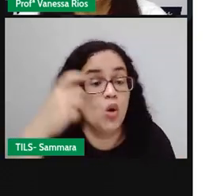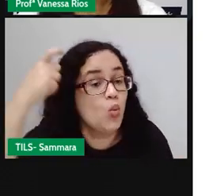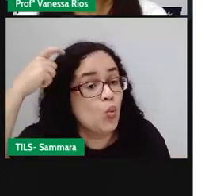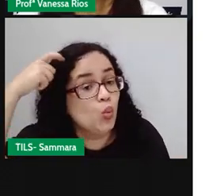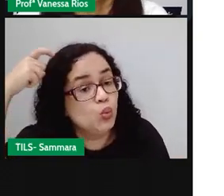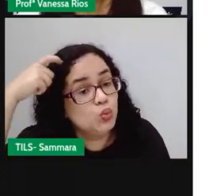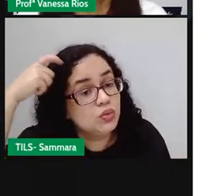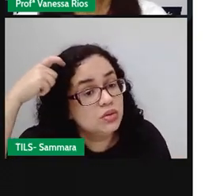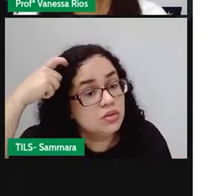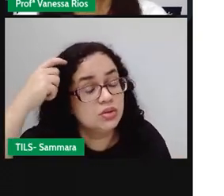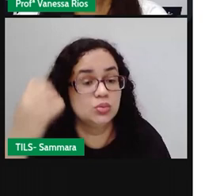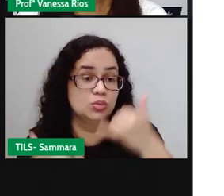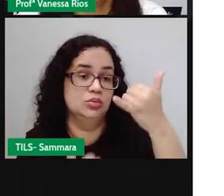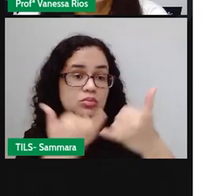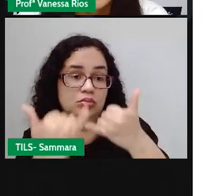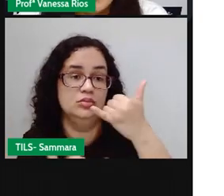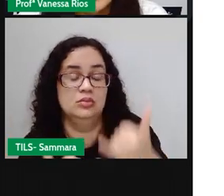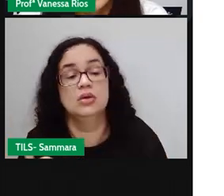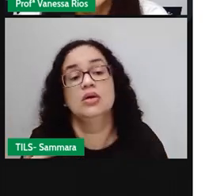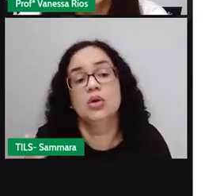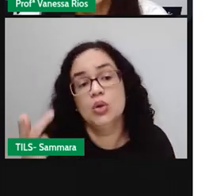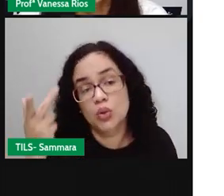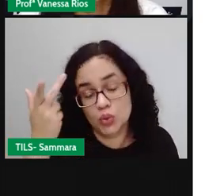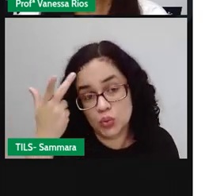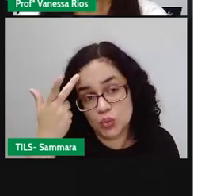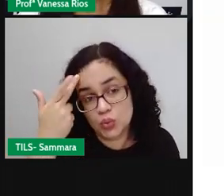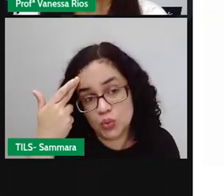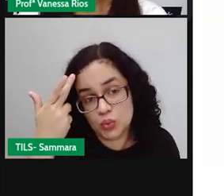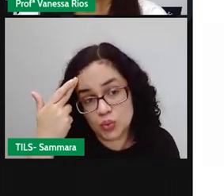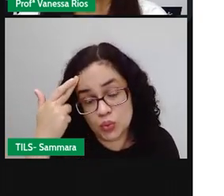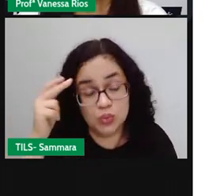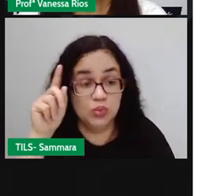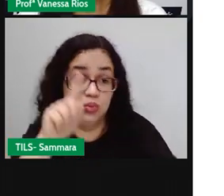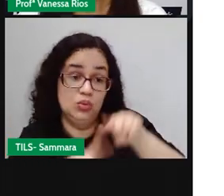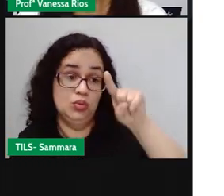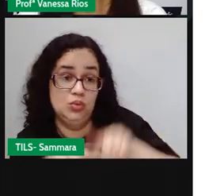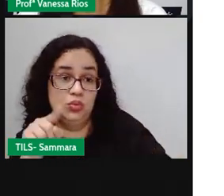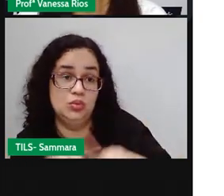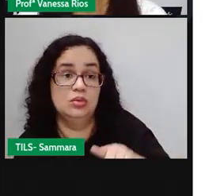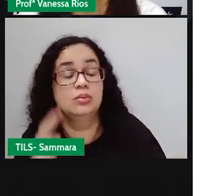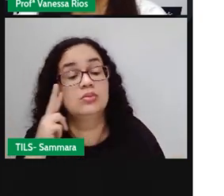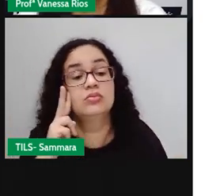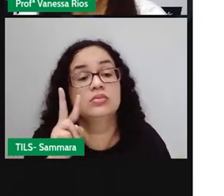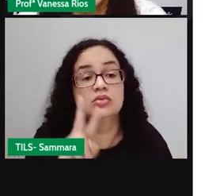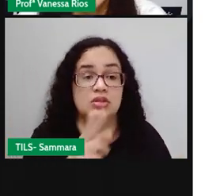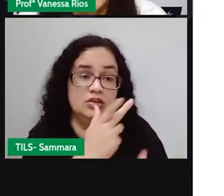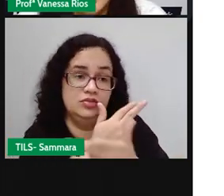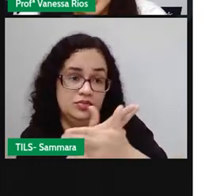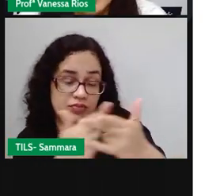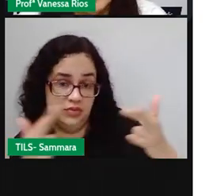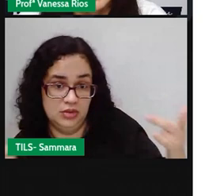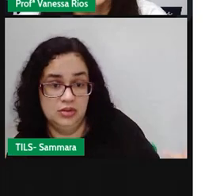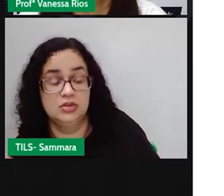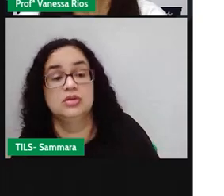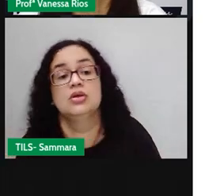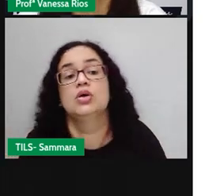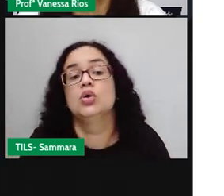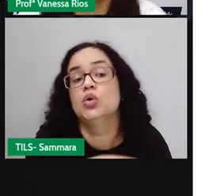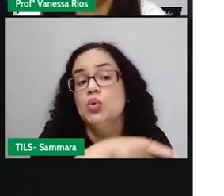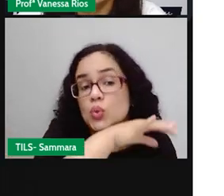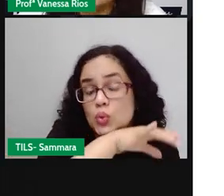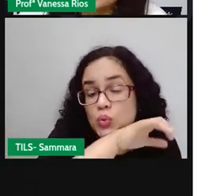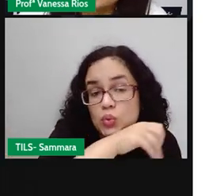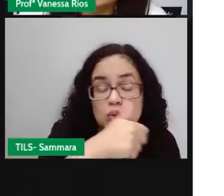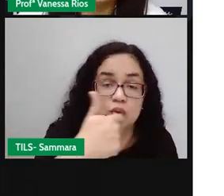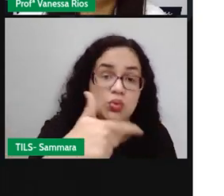ursinhos, né? O ursinho é o mais comum, mas aí esse tipo de material você vê hoje diversos tipos de animais e